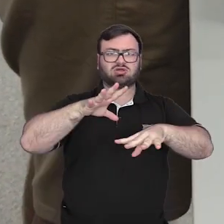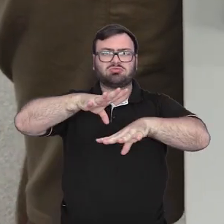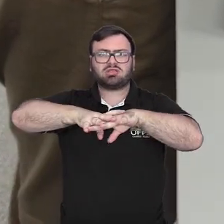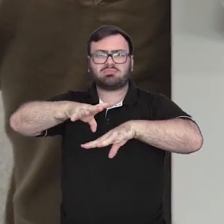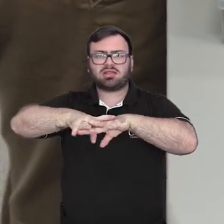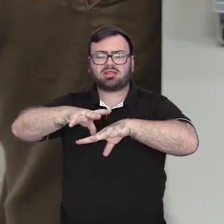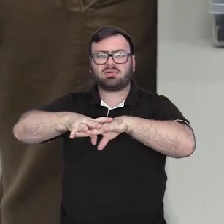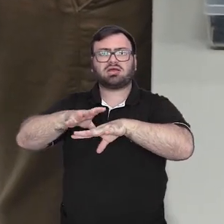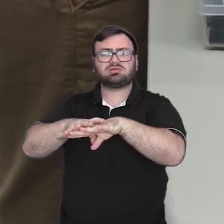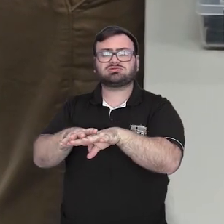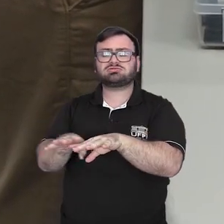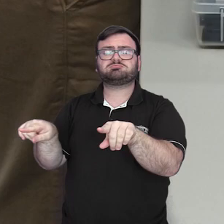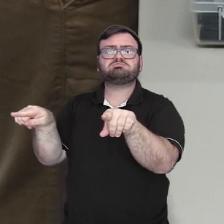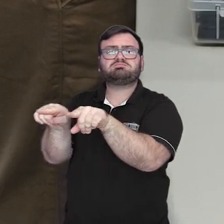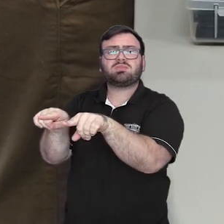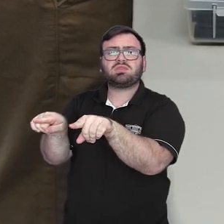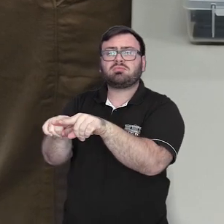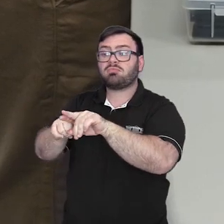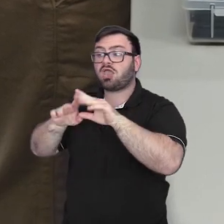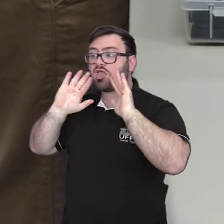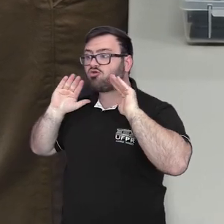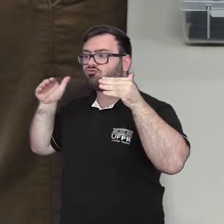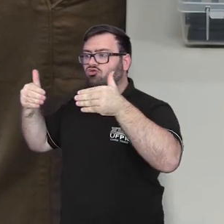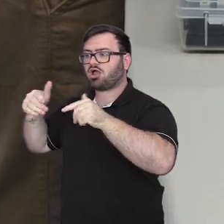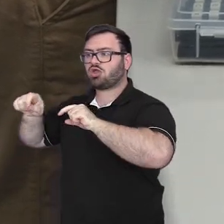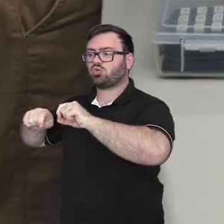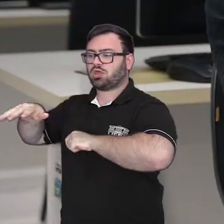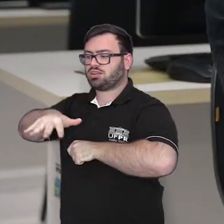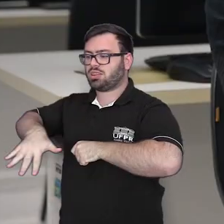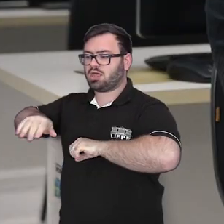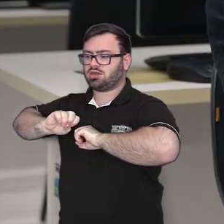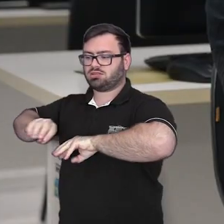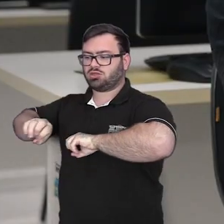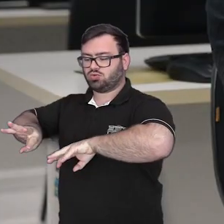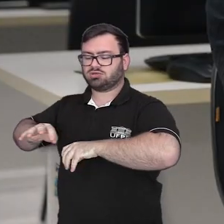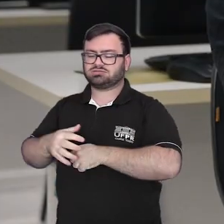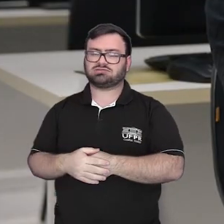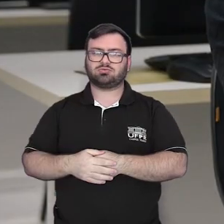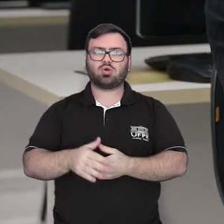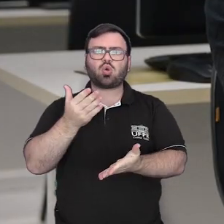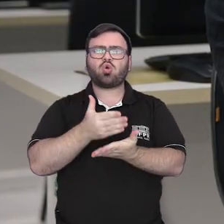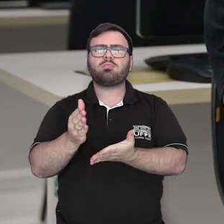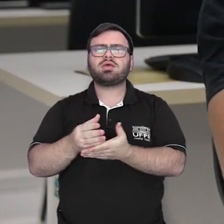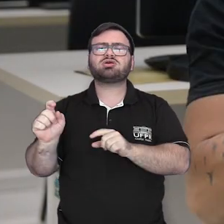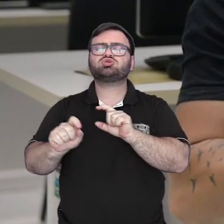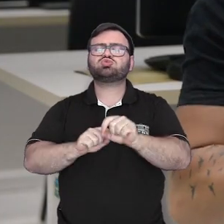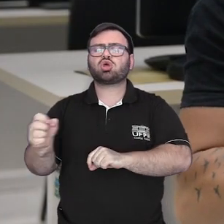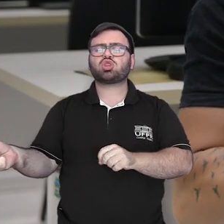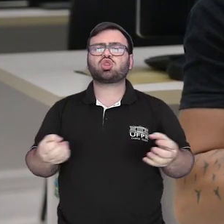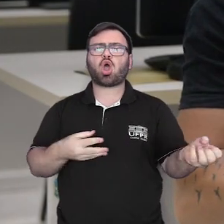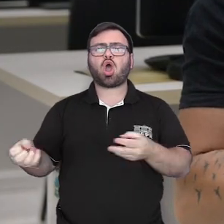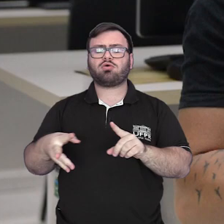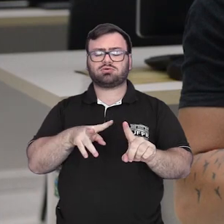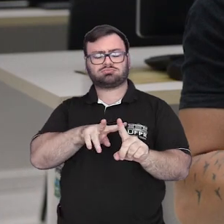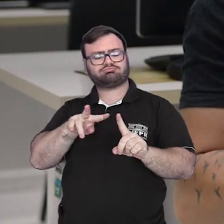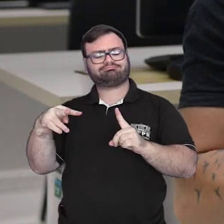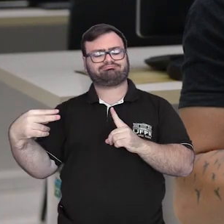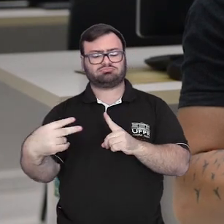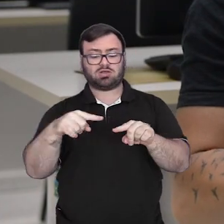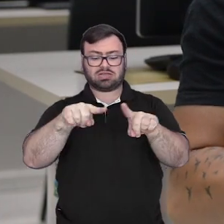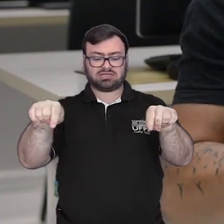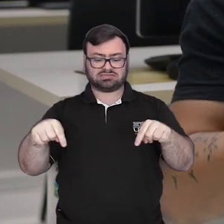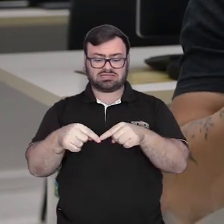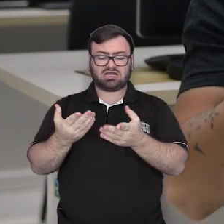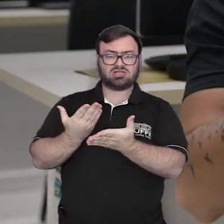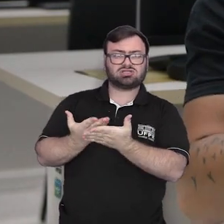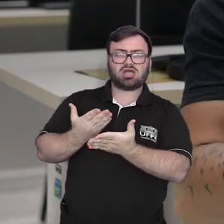da matemática, e também aborda conceitos da educação. Você começa a ter novas perspectivas. A sala de aula é uma coisa. A sala de